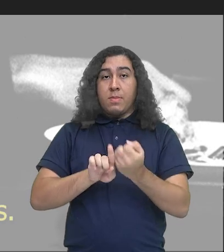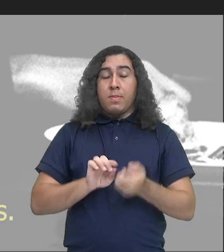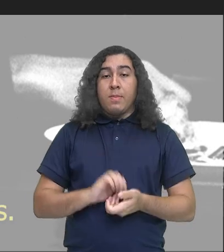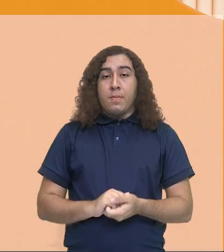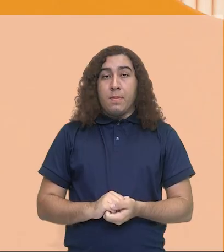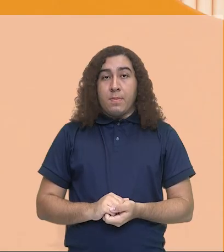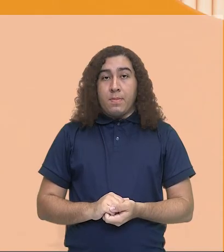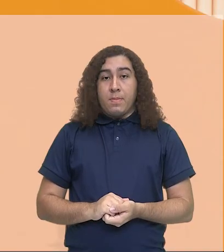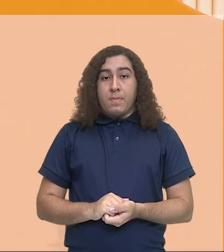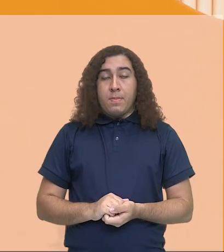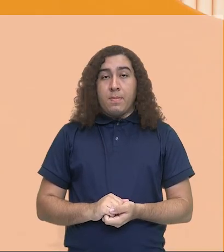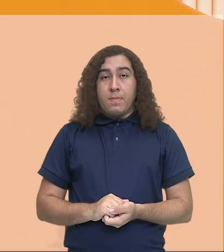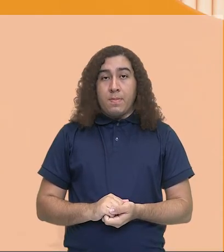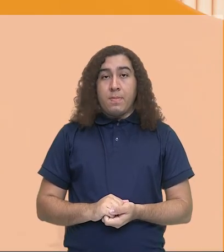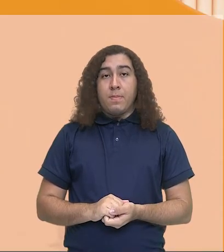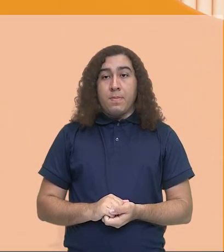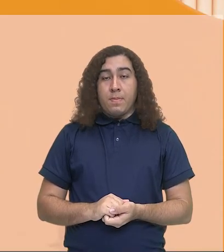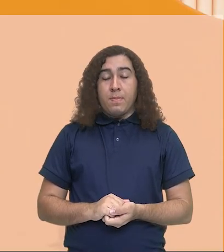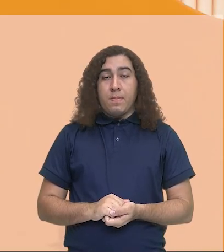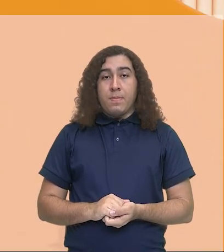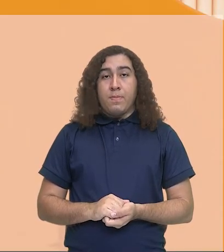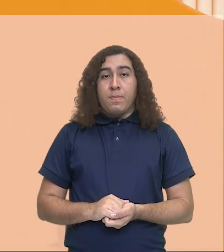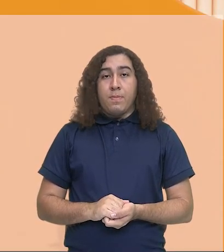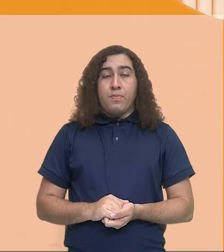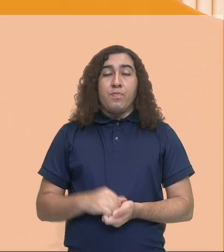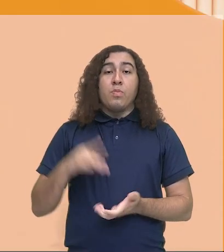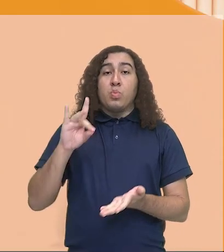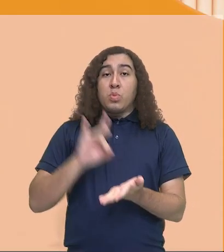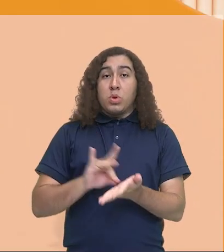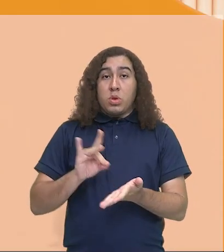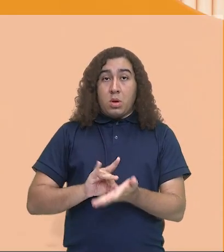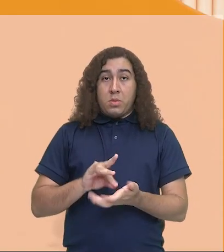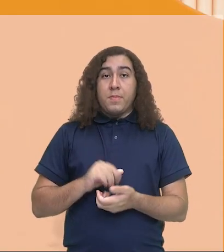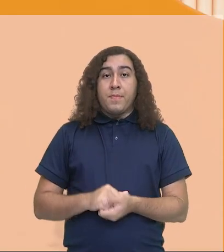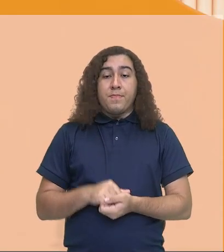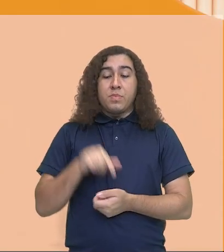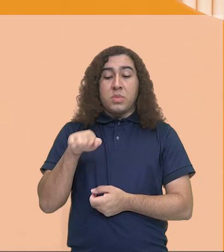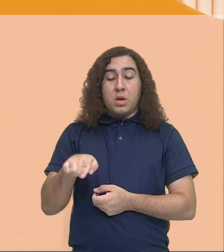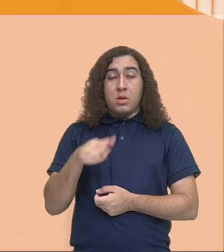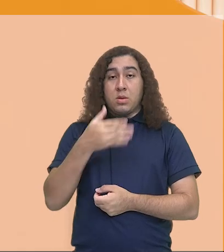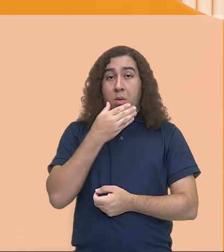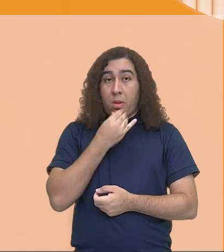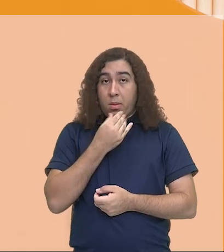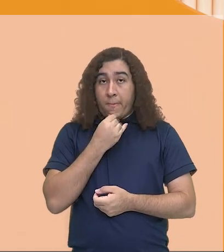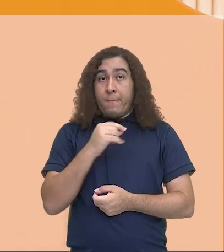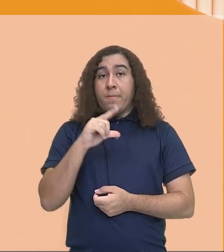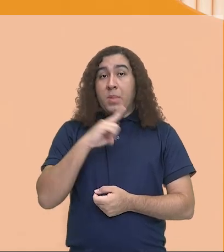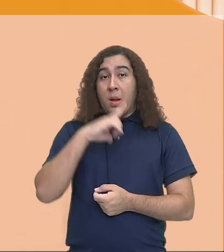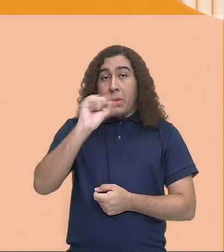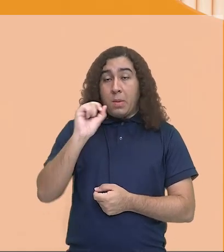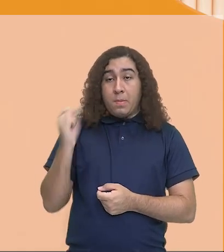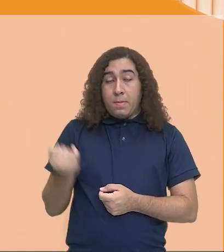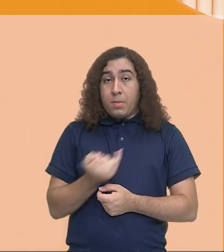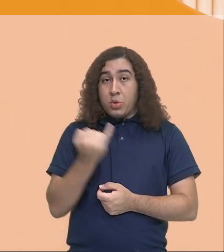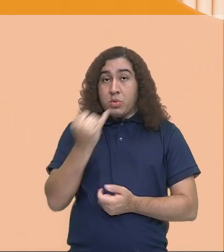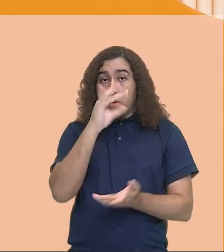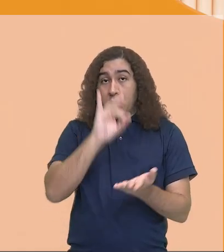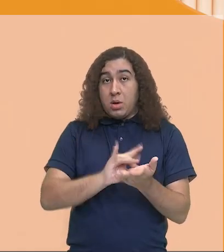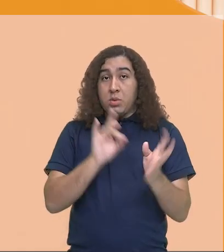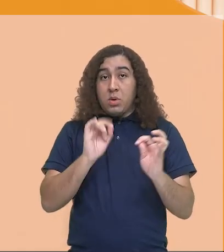Sem sombra de dúvida, Charles White Mill tem sim uma grande importância